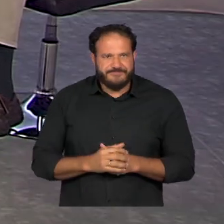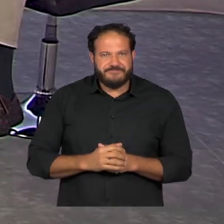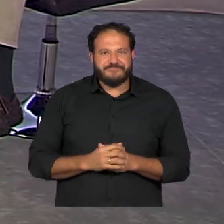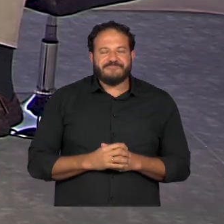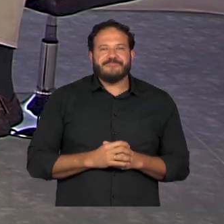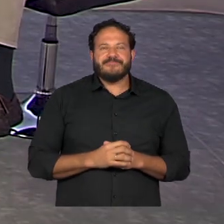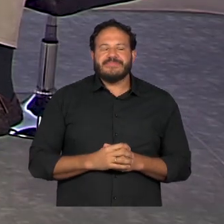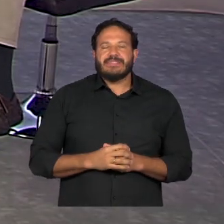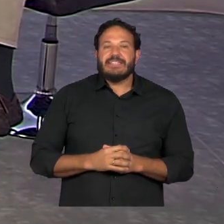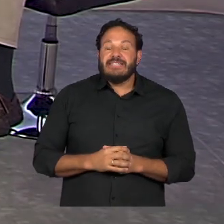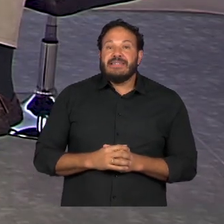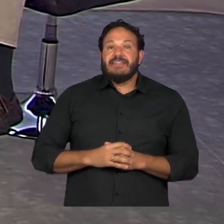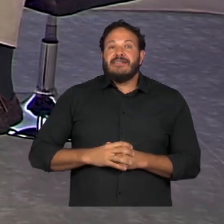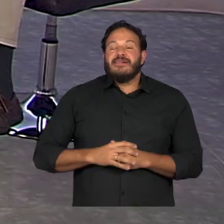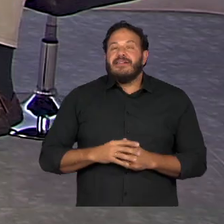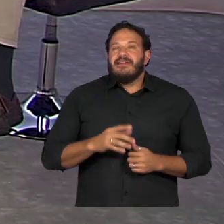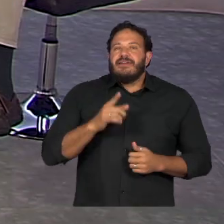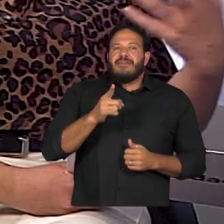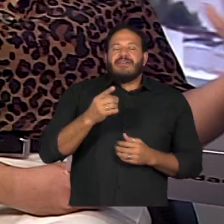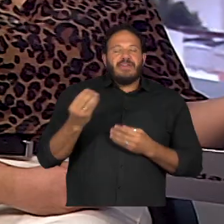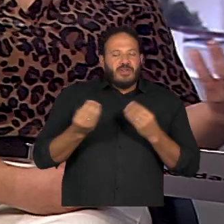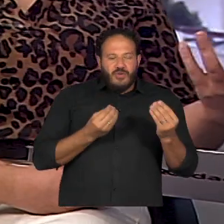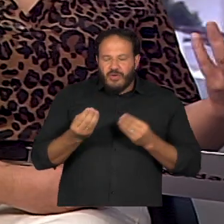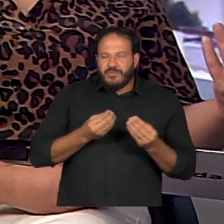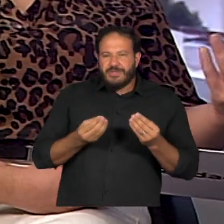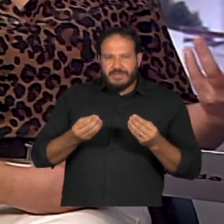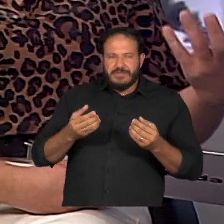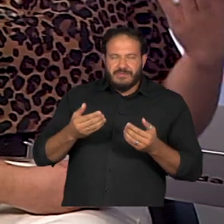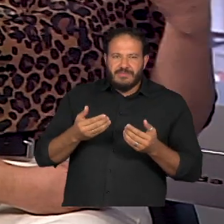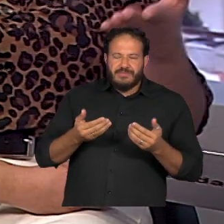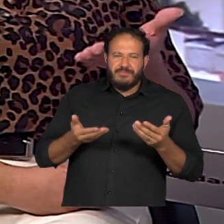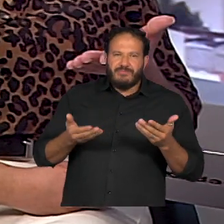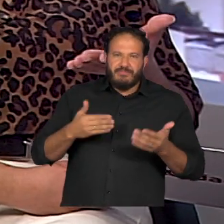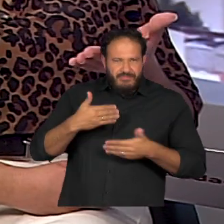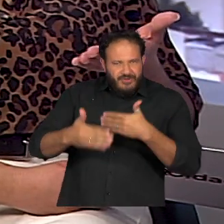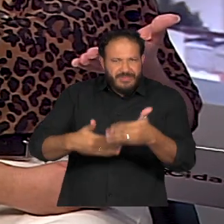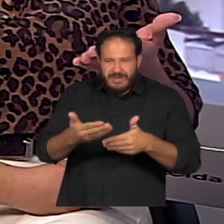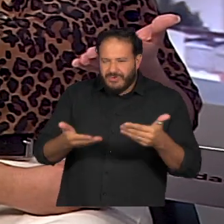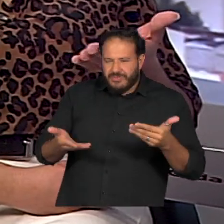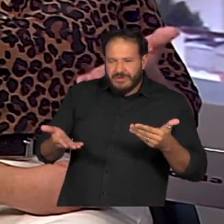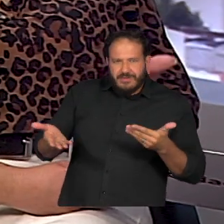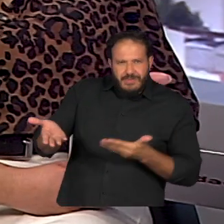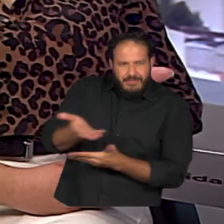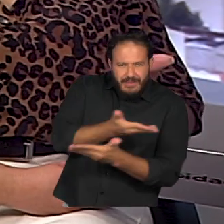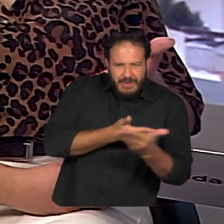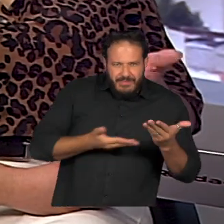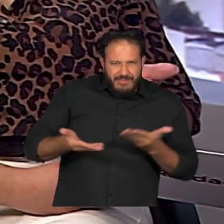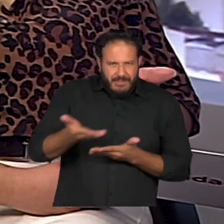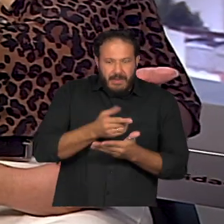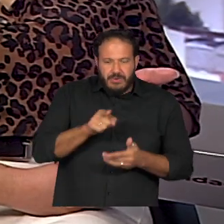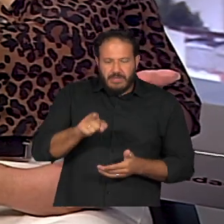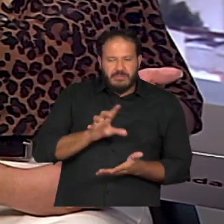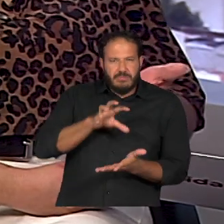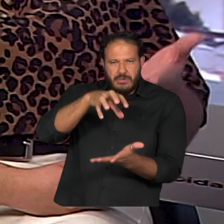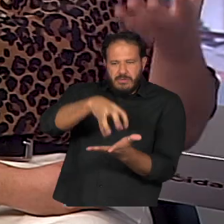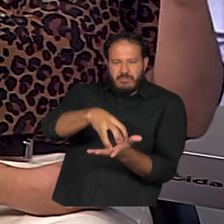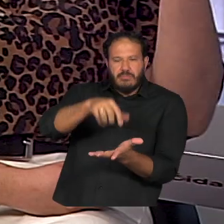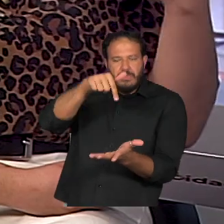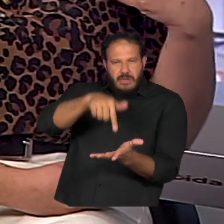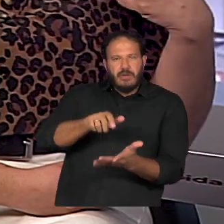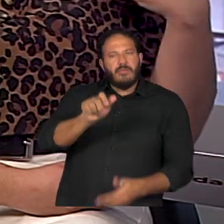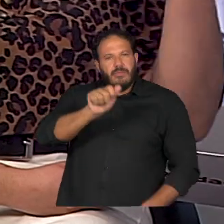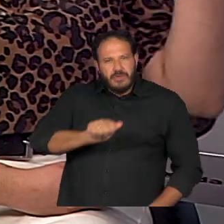e como essa integralização né Por ser uma uma instituição uma associação